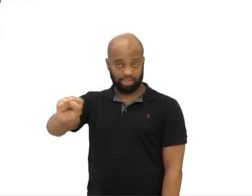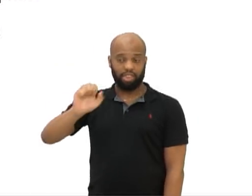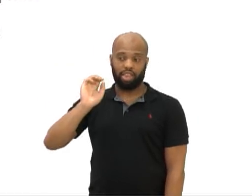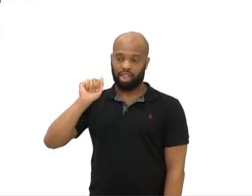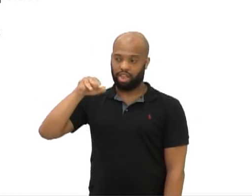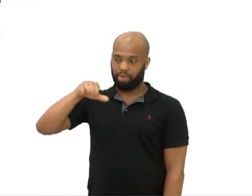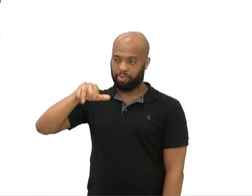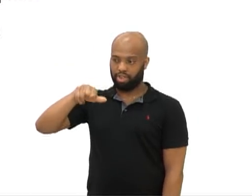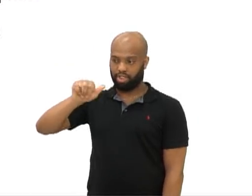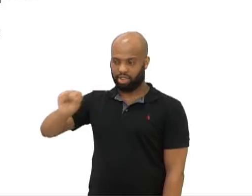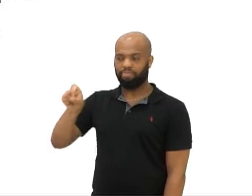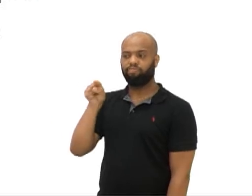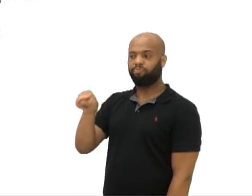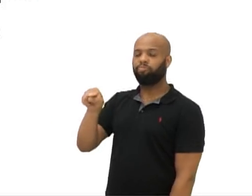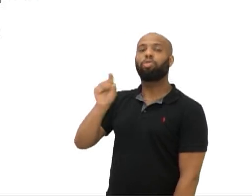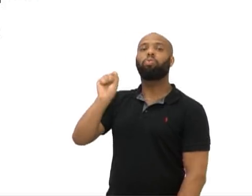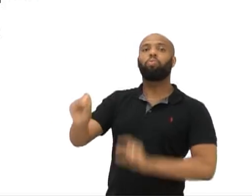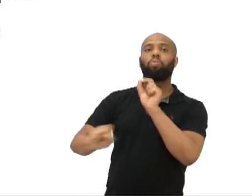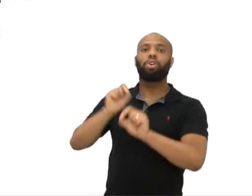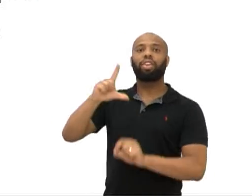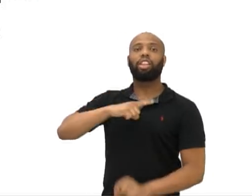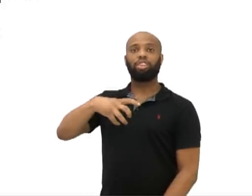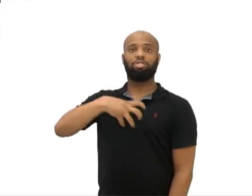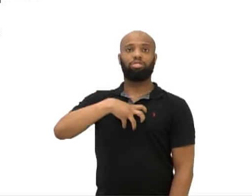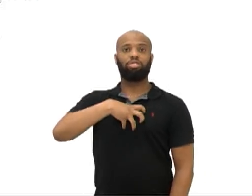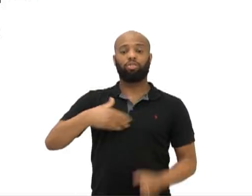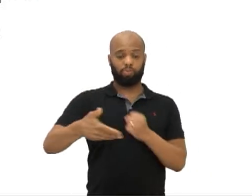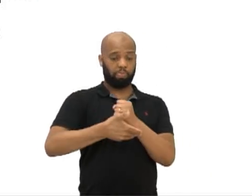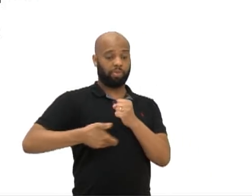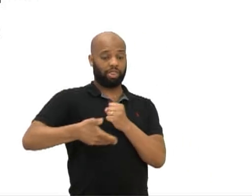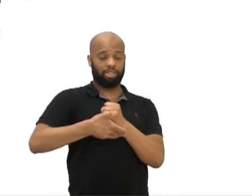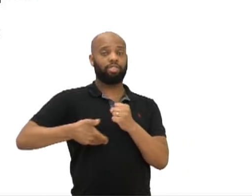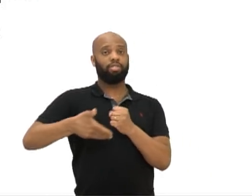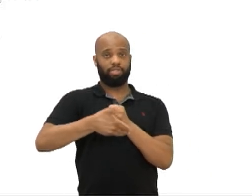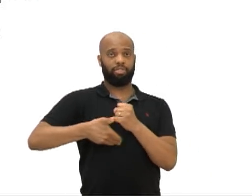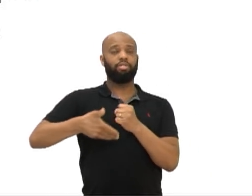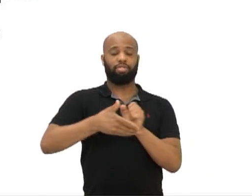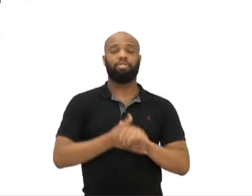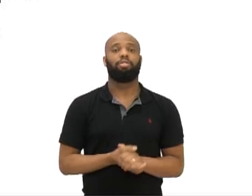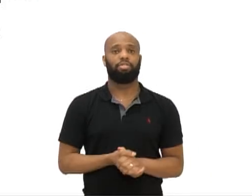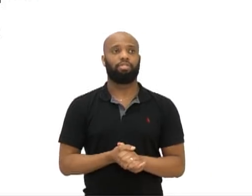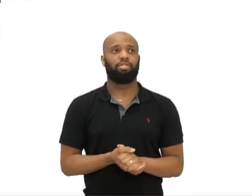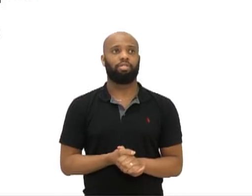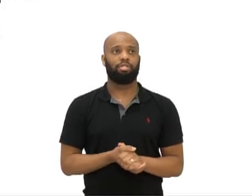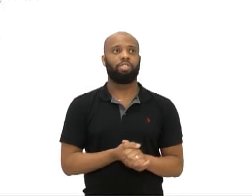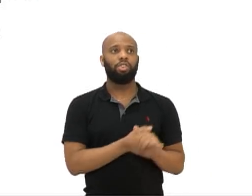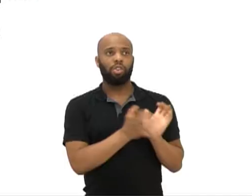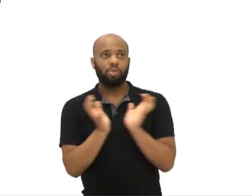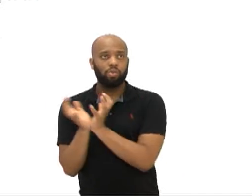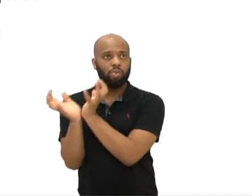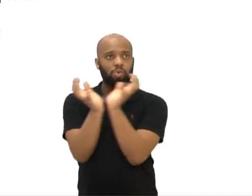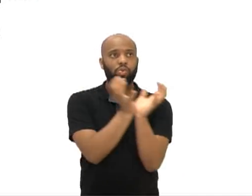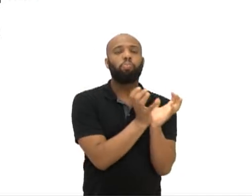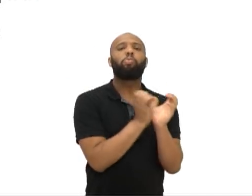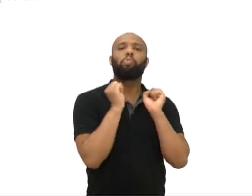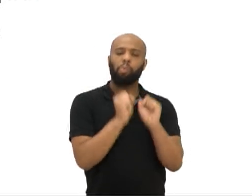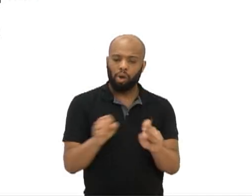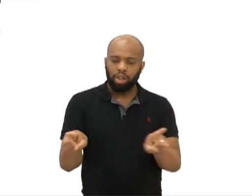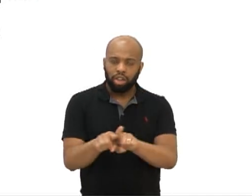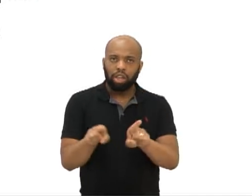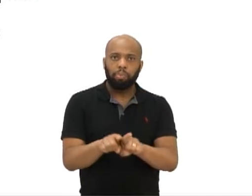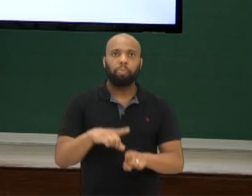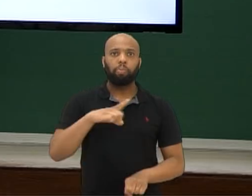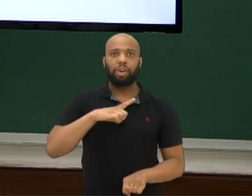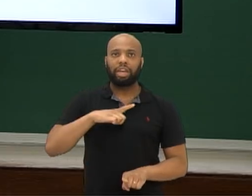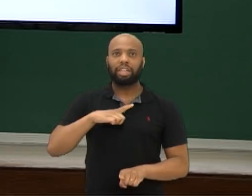aminas. As aminas, elas possuem o caráter de uma base. Tá? o grupo funcional da amina, então, ela pode